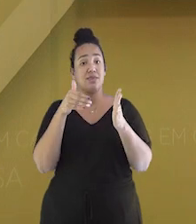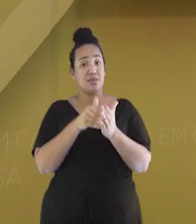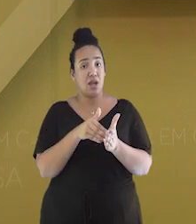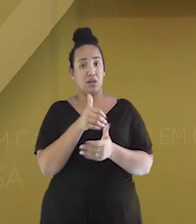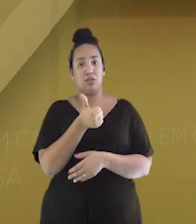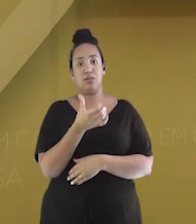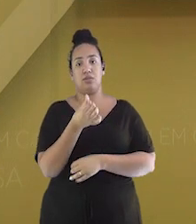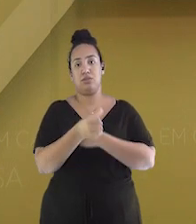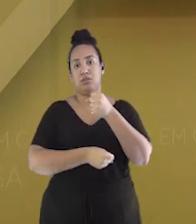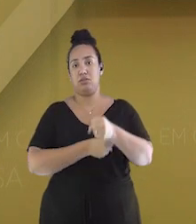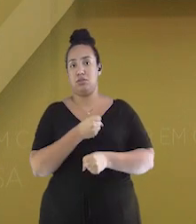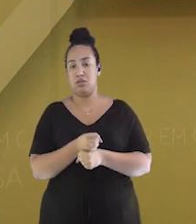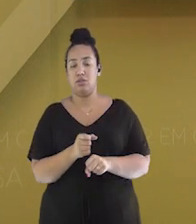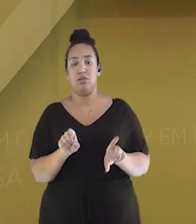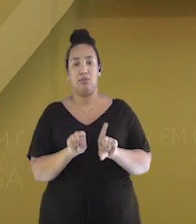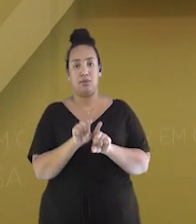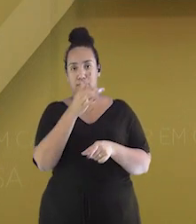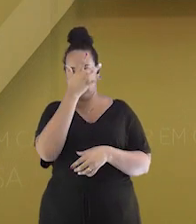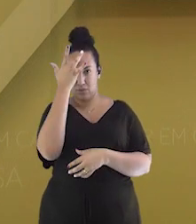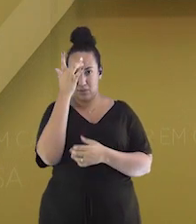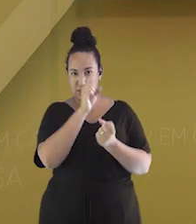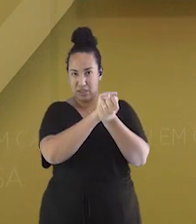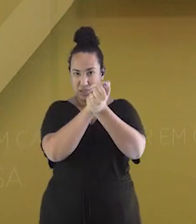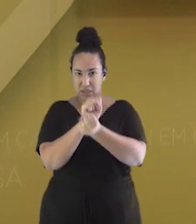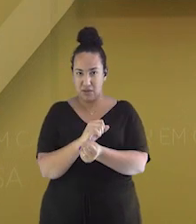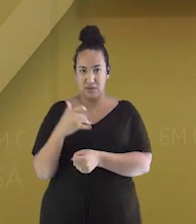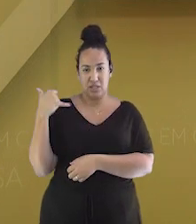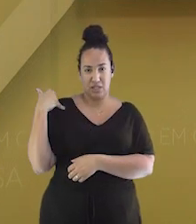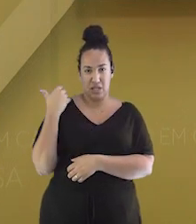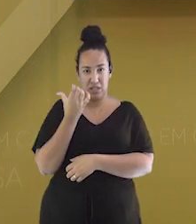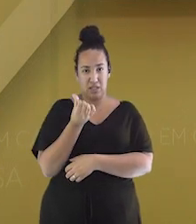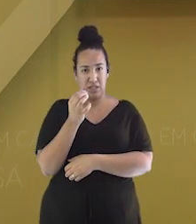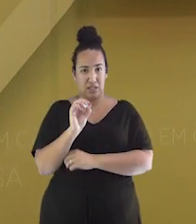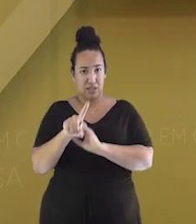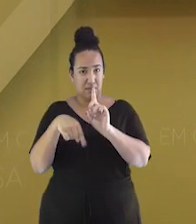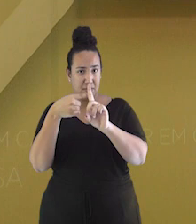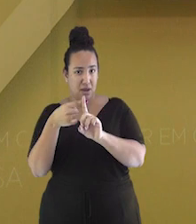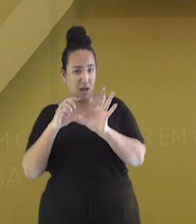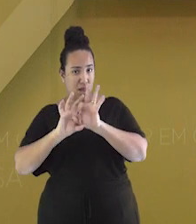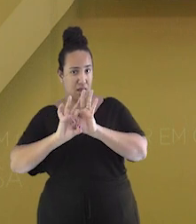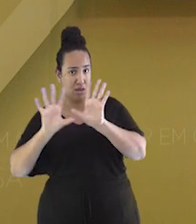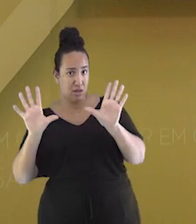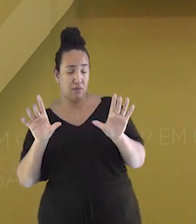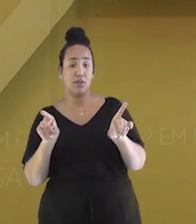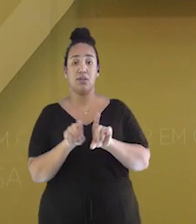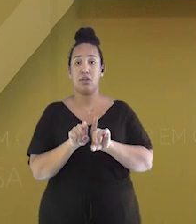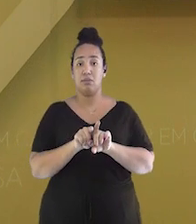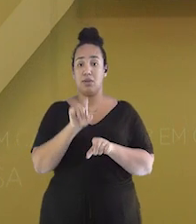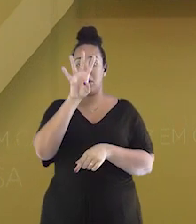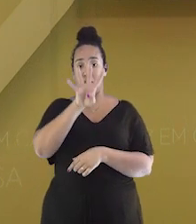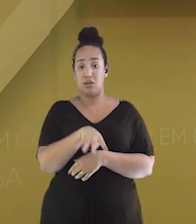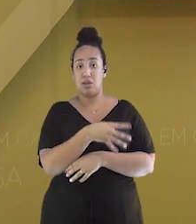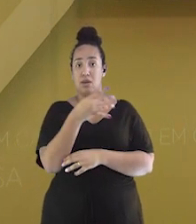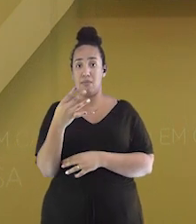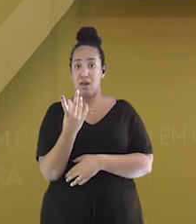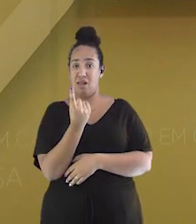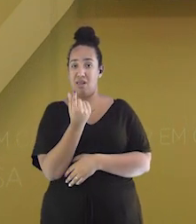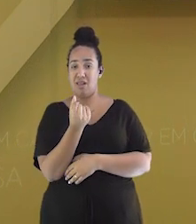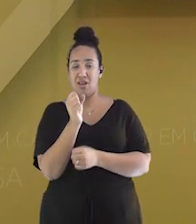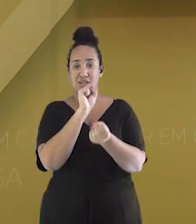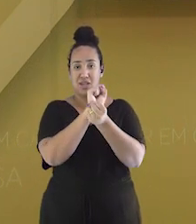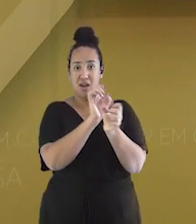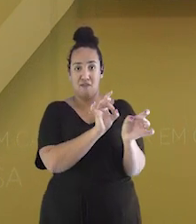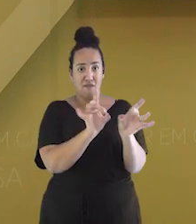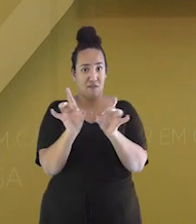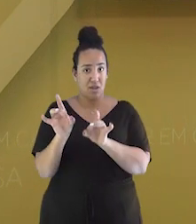anos, libertava os escravos com mais de 60 anos, reorganizava a tabela de preços de escravos e proibia